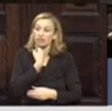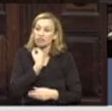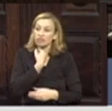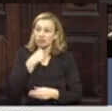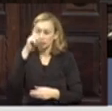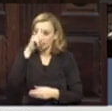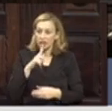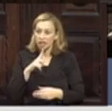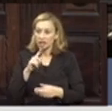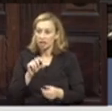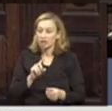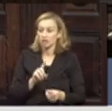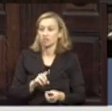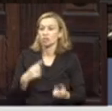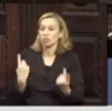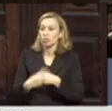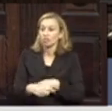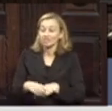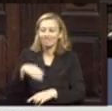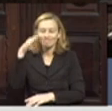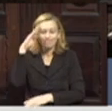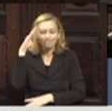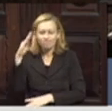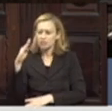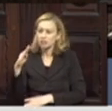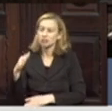Totalmente errado. E agora?